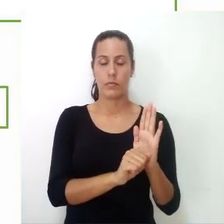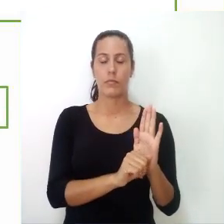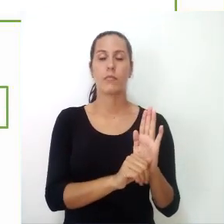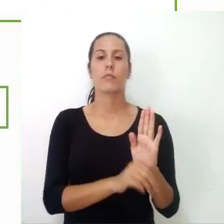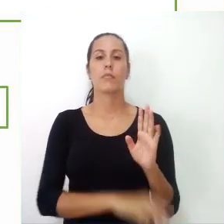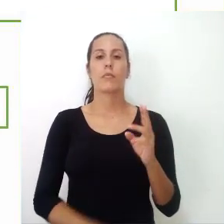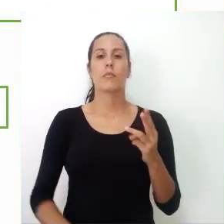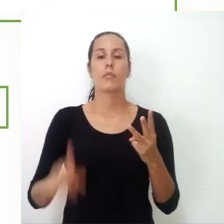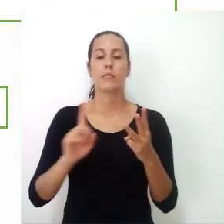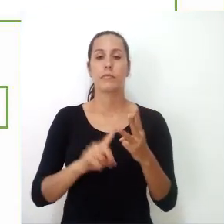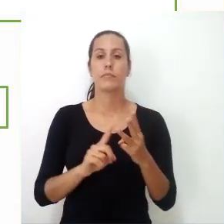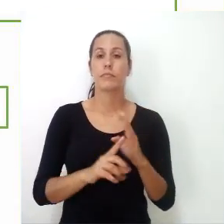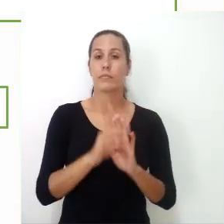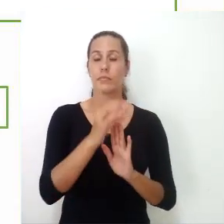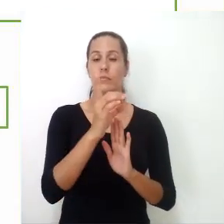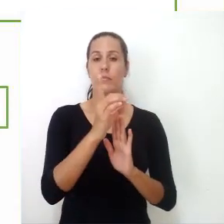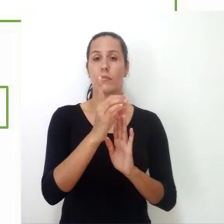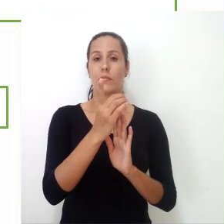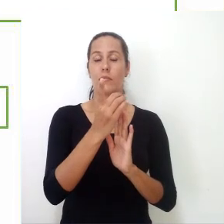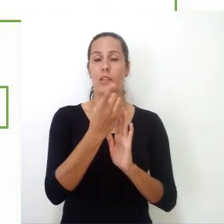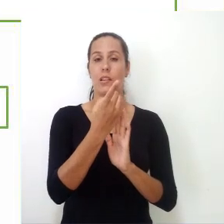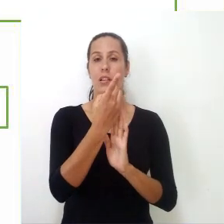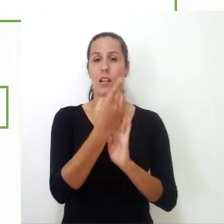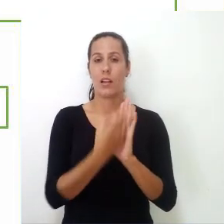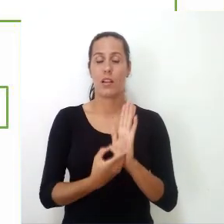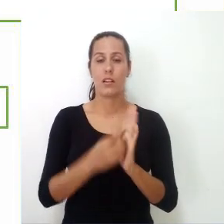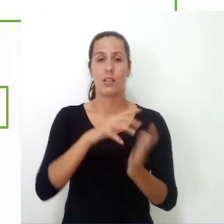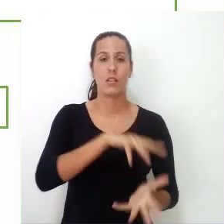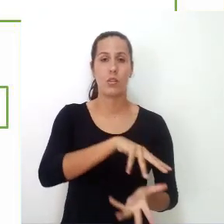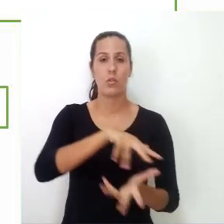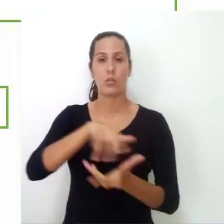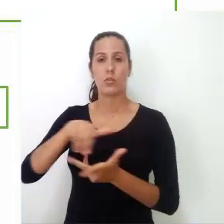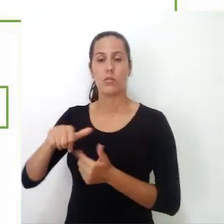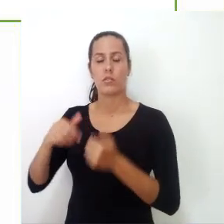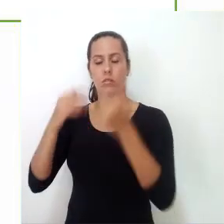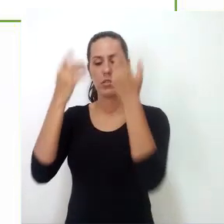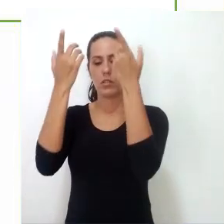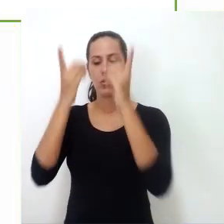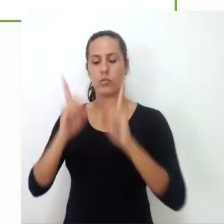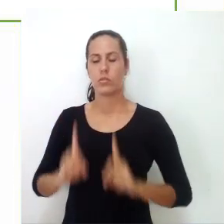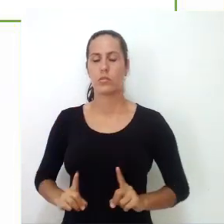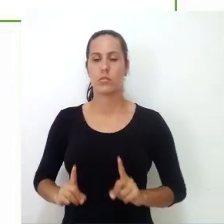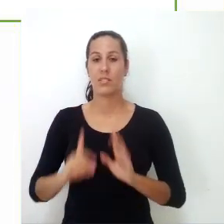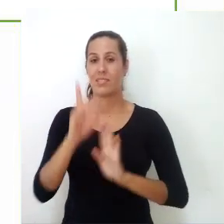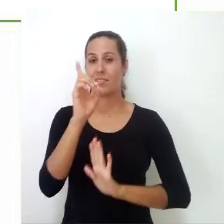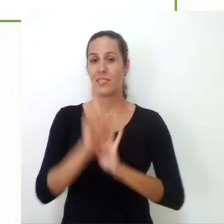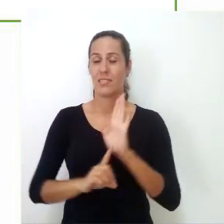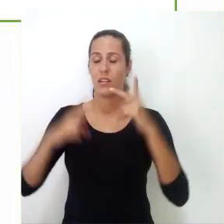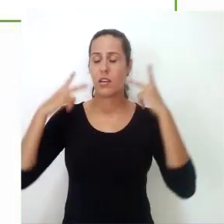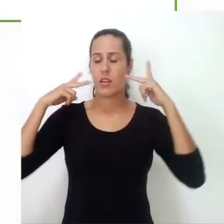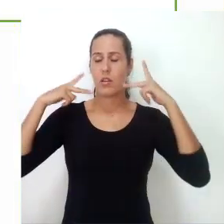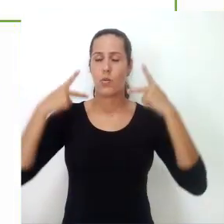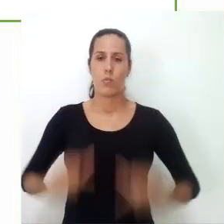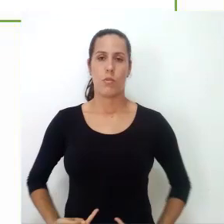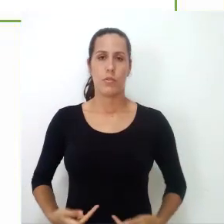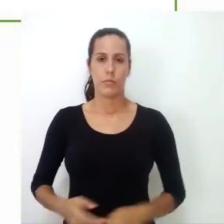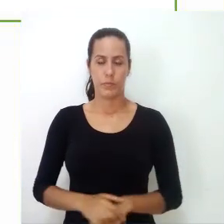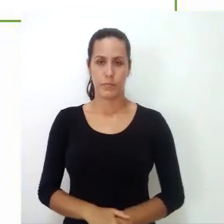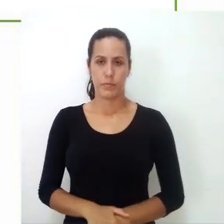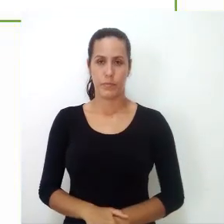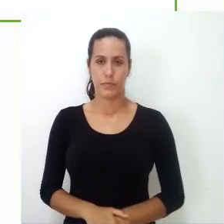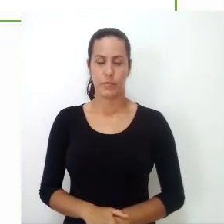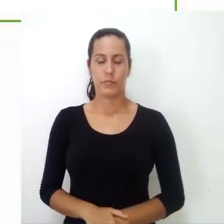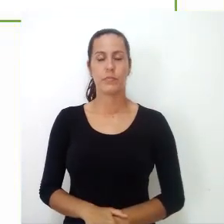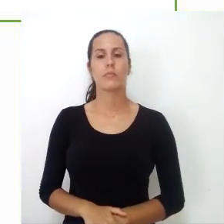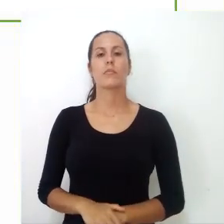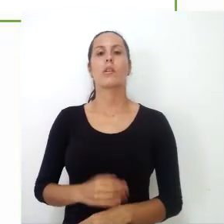a Declaração Universal dos Direitos Humanos, certo? Quarto, nós temos aqui Código